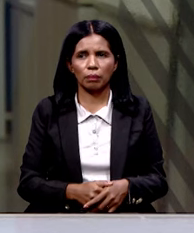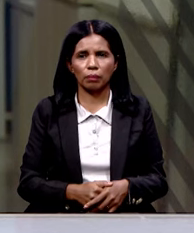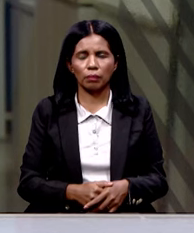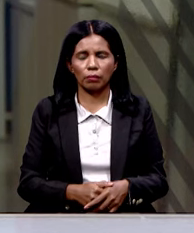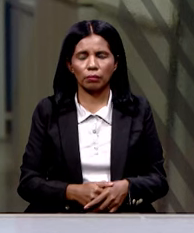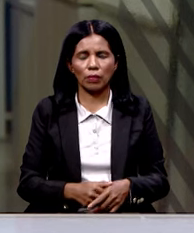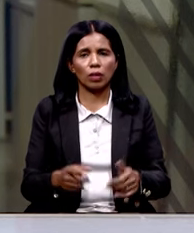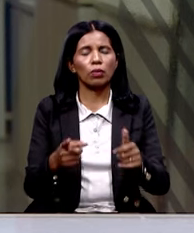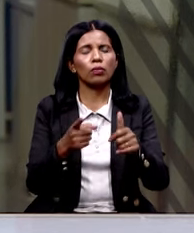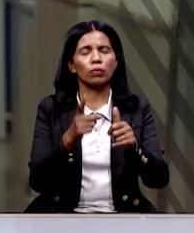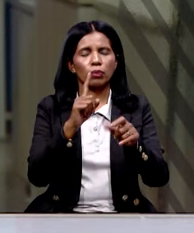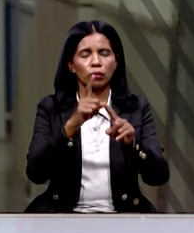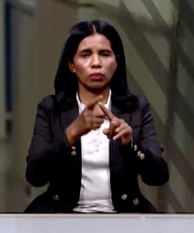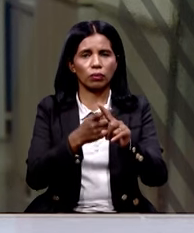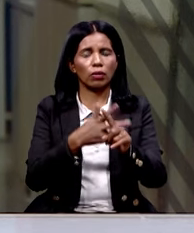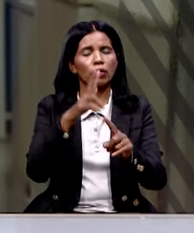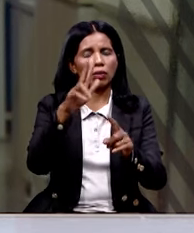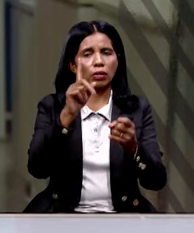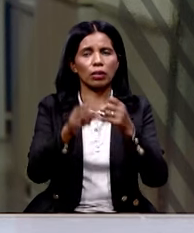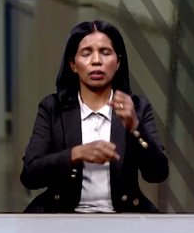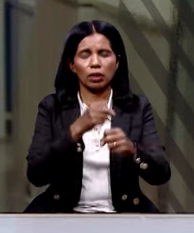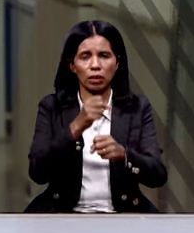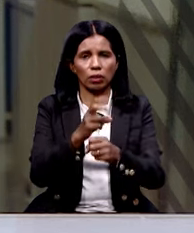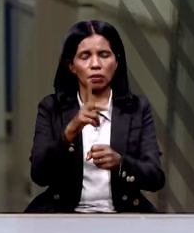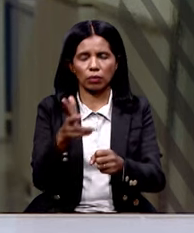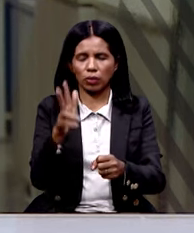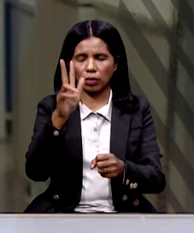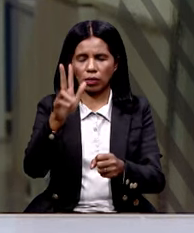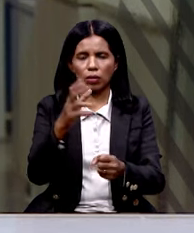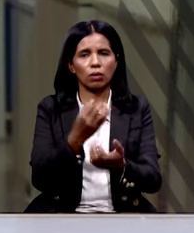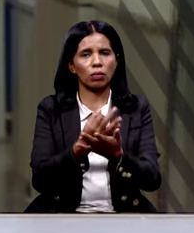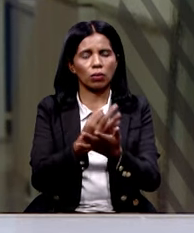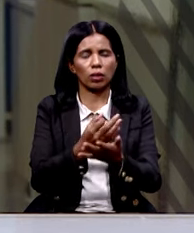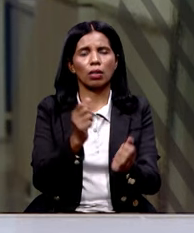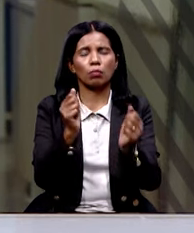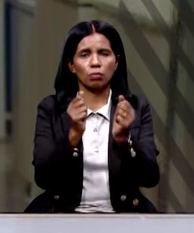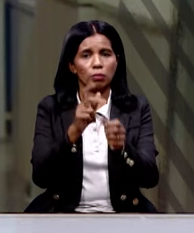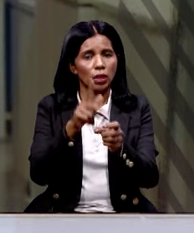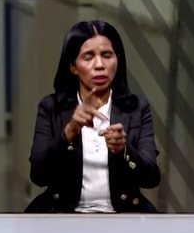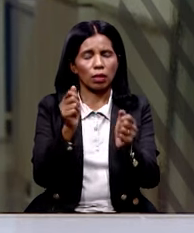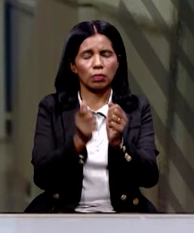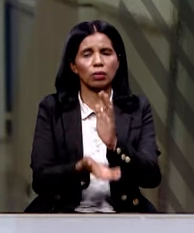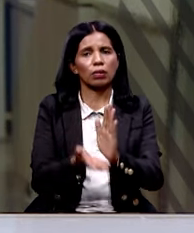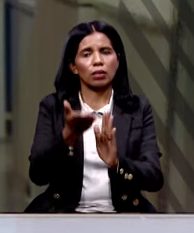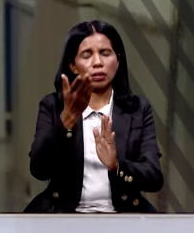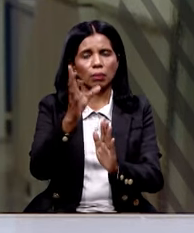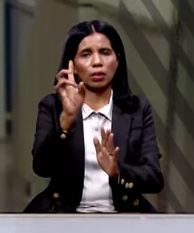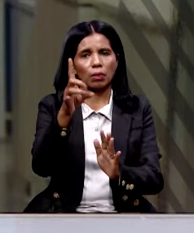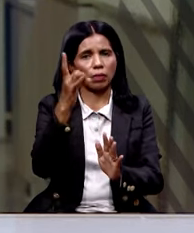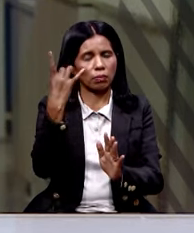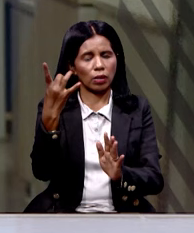E a trimestre aí, Cristina Rio, Rurais Centolo, Fundo Minerai Timor-Leste, Saiba Bilhão, Sonacionualo, Ponto Tolo.